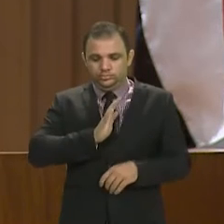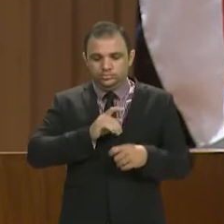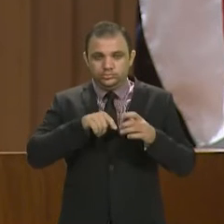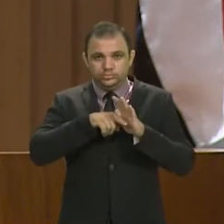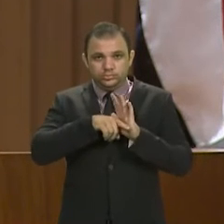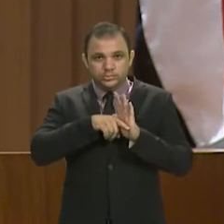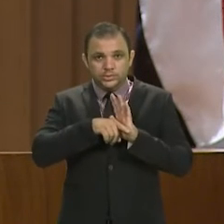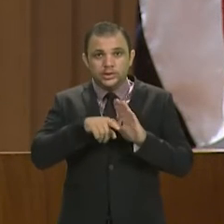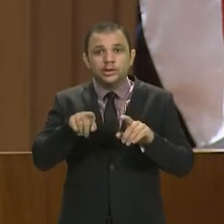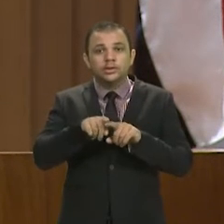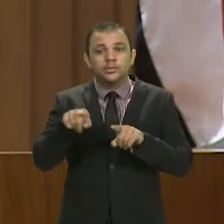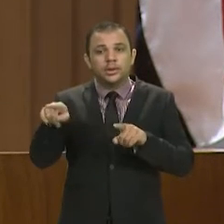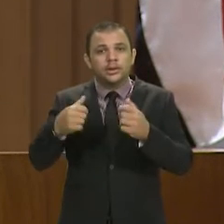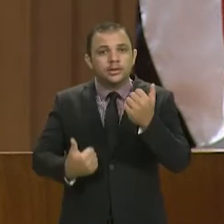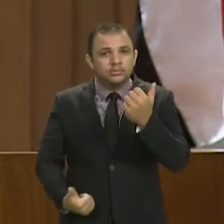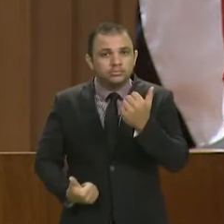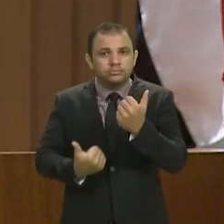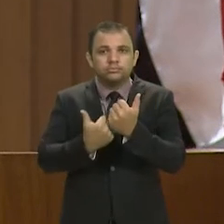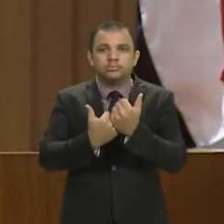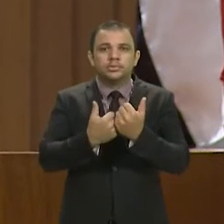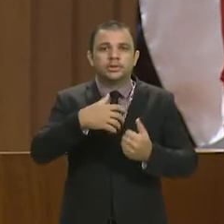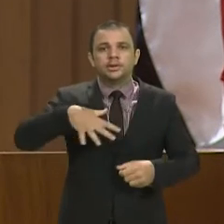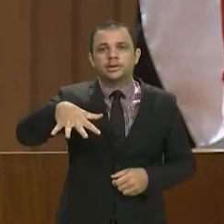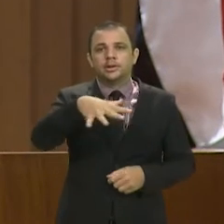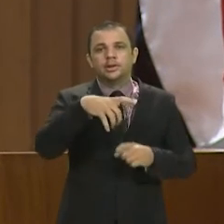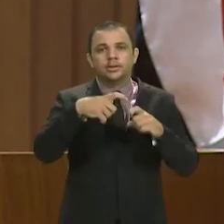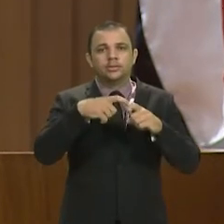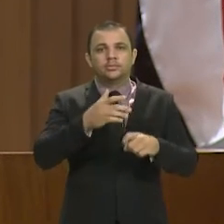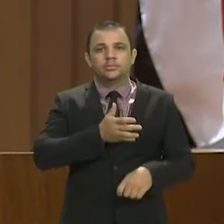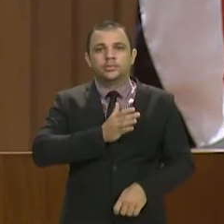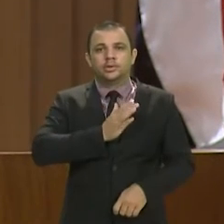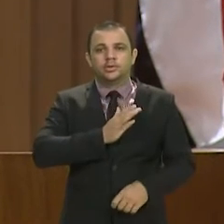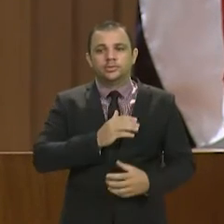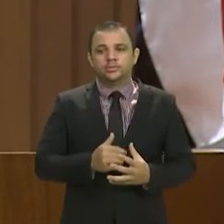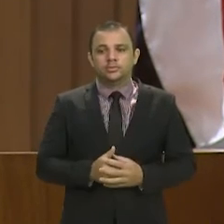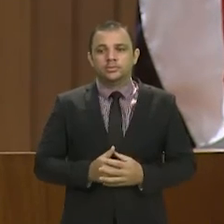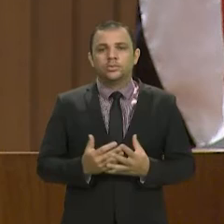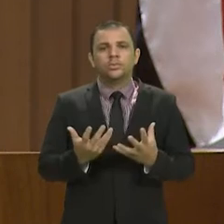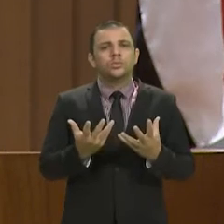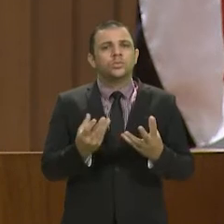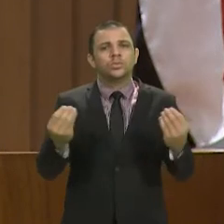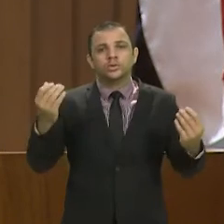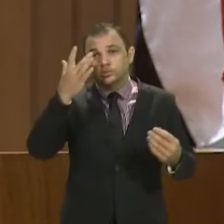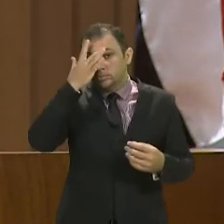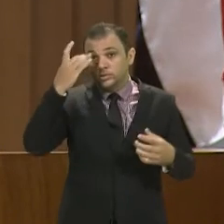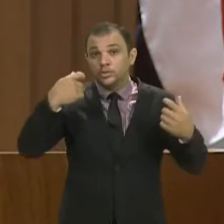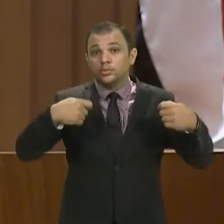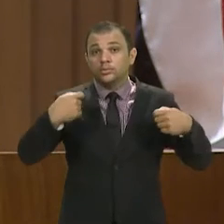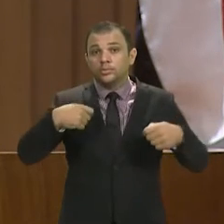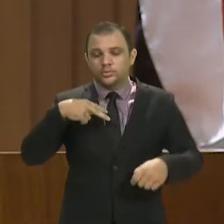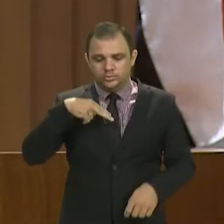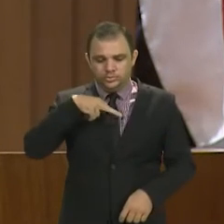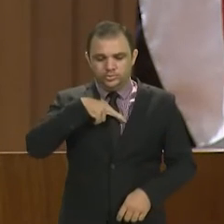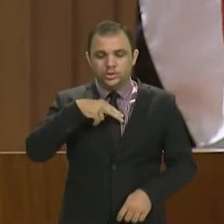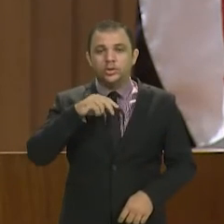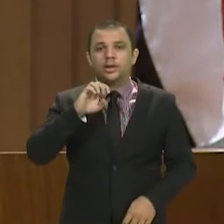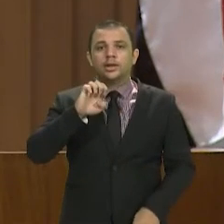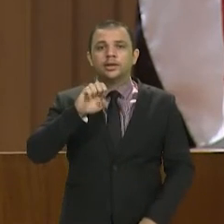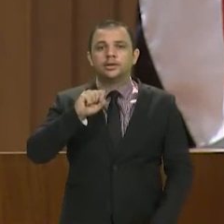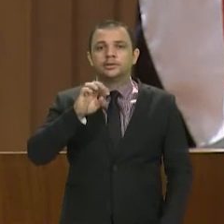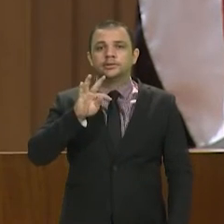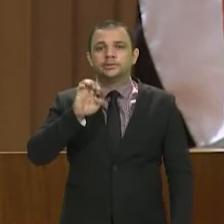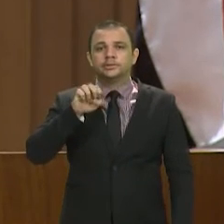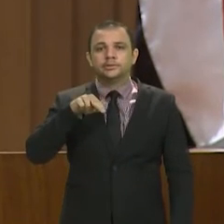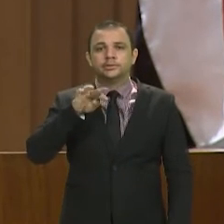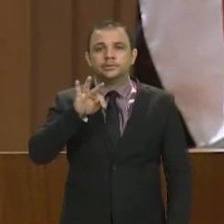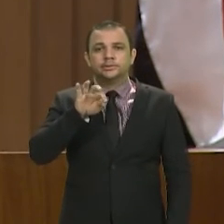Tantos como eu precisaram colocar um estente. E quem foi o